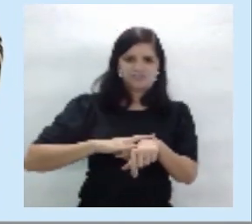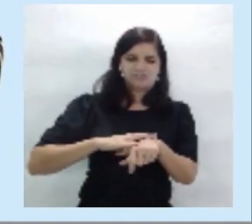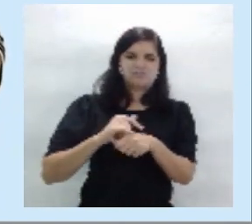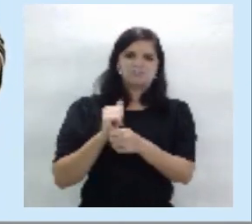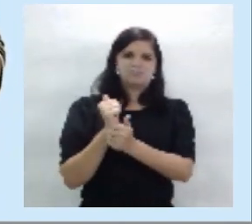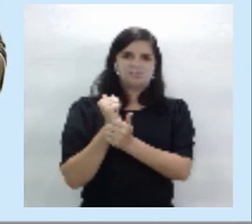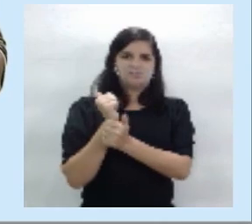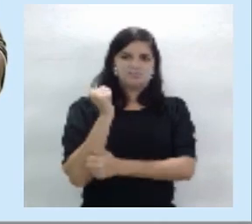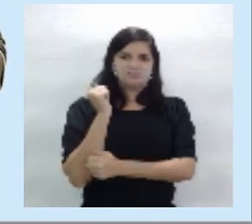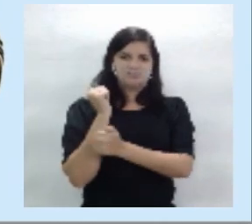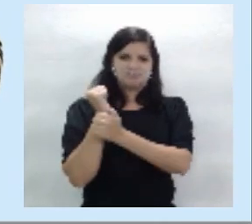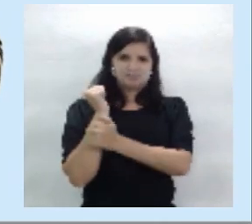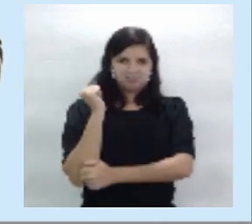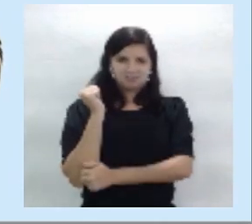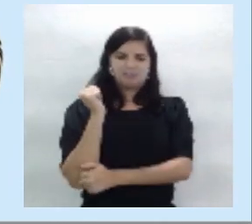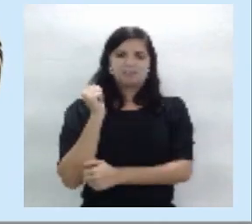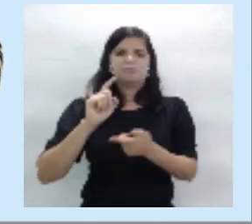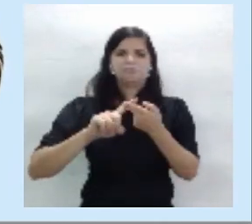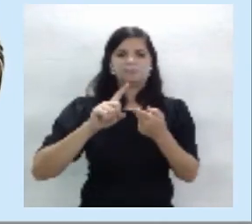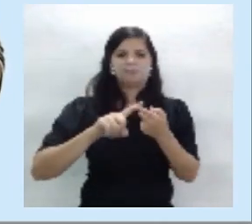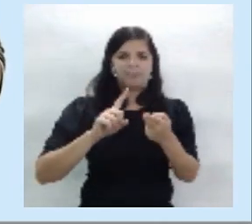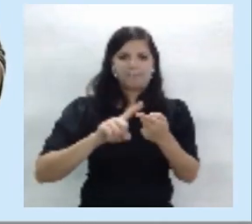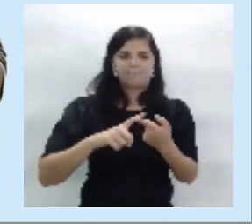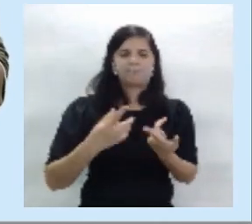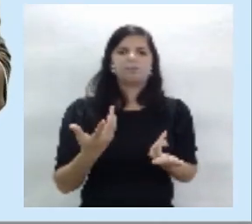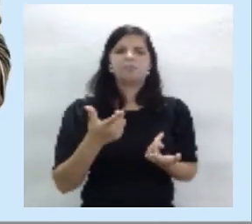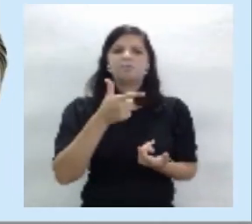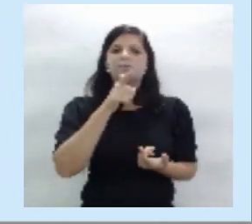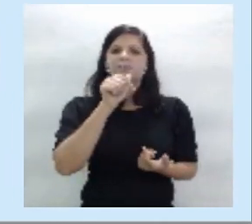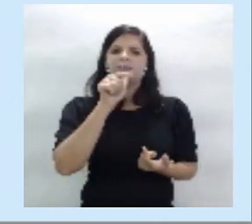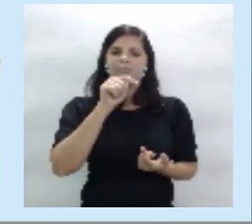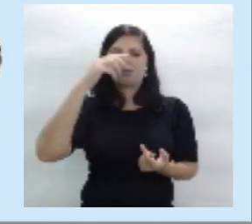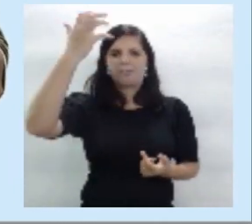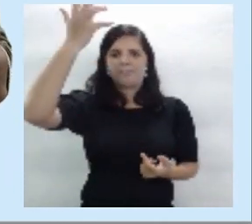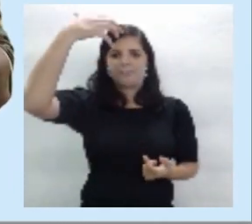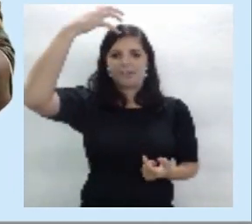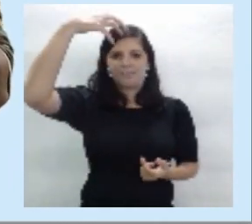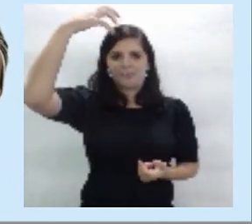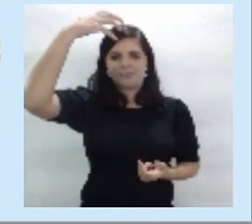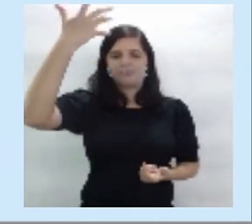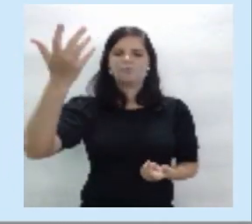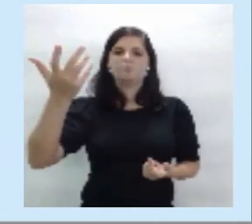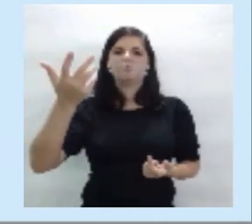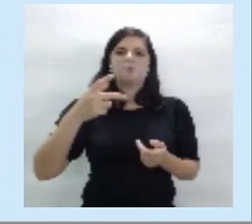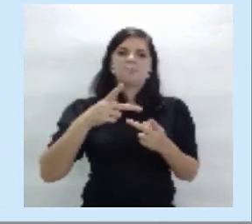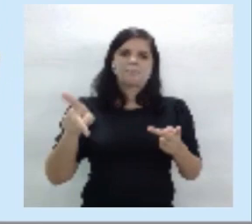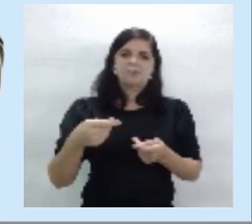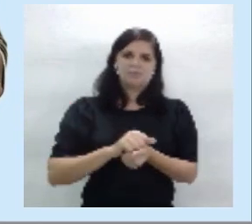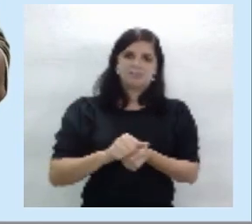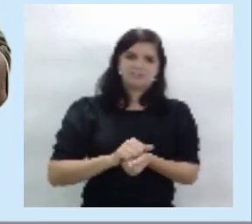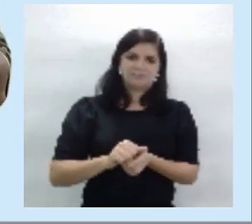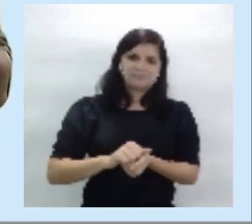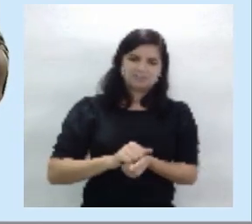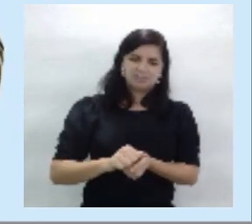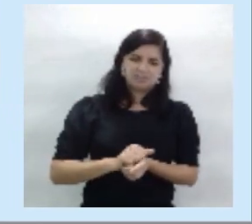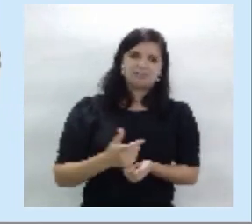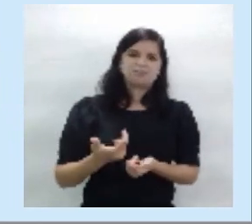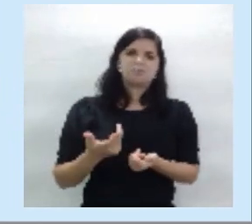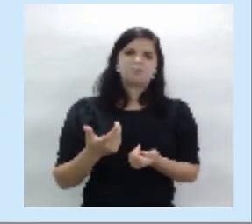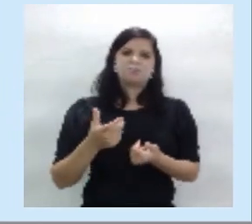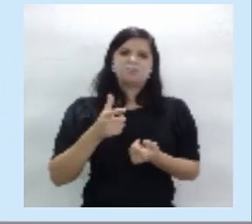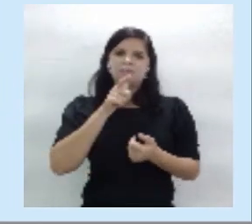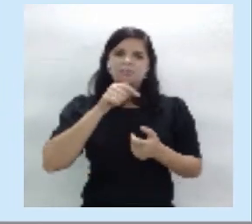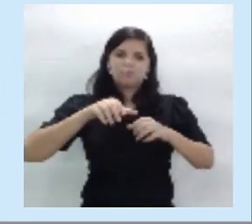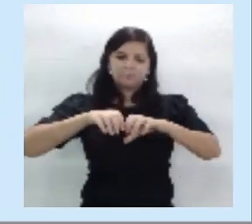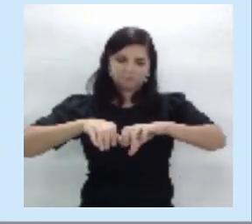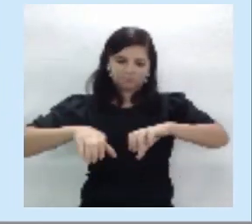fezes, tá? Como também na questão da água que você toma banho, na água que você lava os pratos, na água de esgoto,